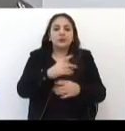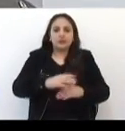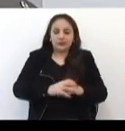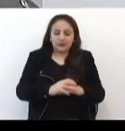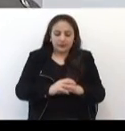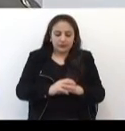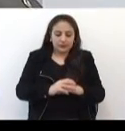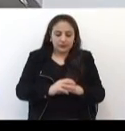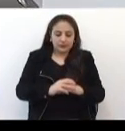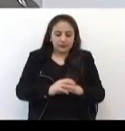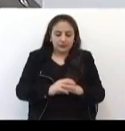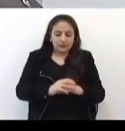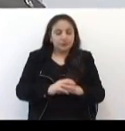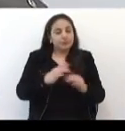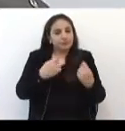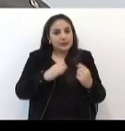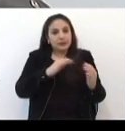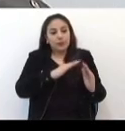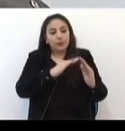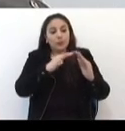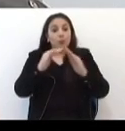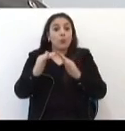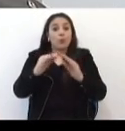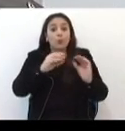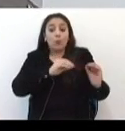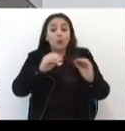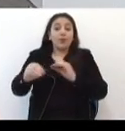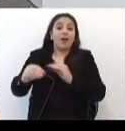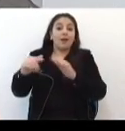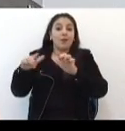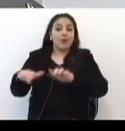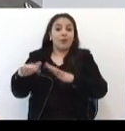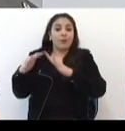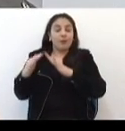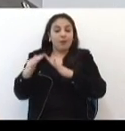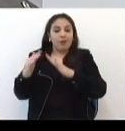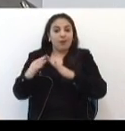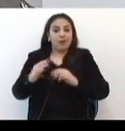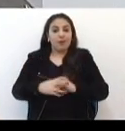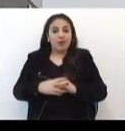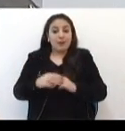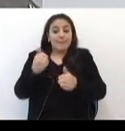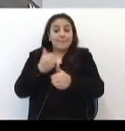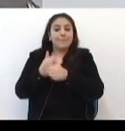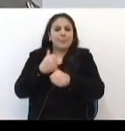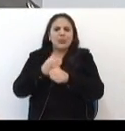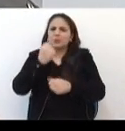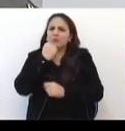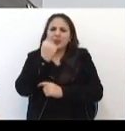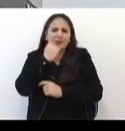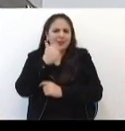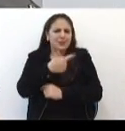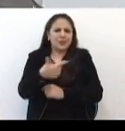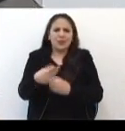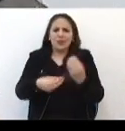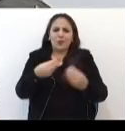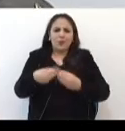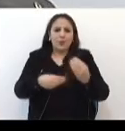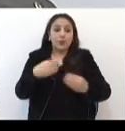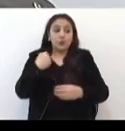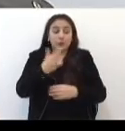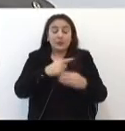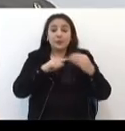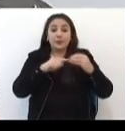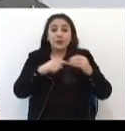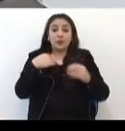acontecer? Tem que se mudar, porque não tem outro recurso, entendeu? E morar perto de uma pedreira não existe como, principalmente o nosso